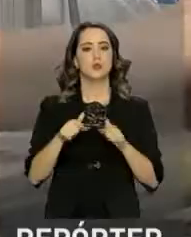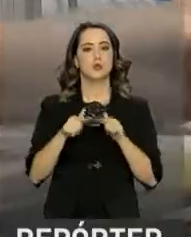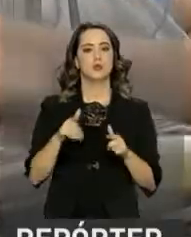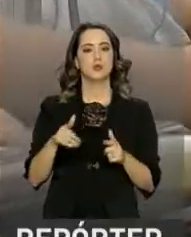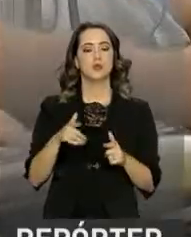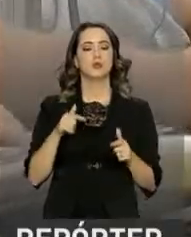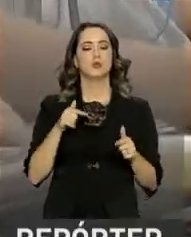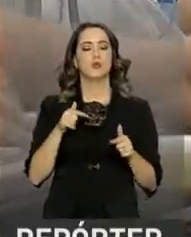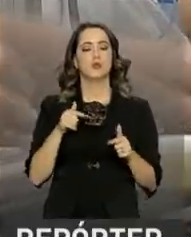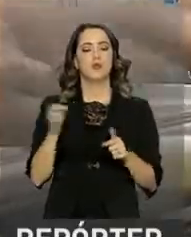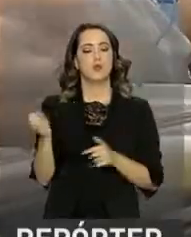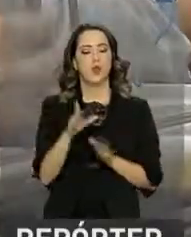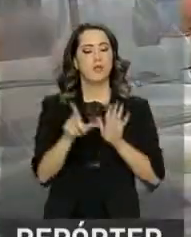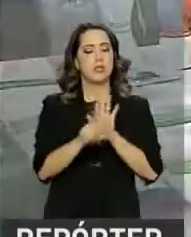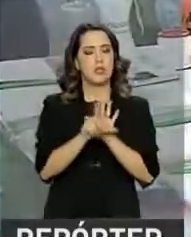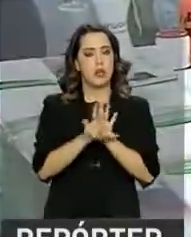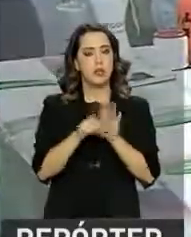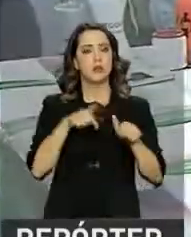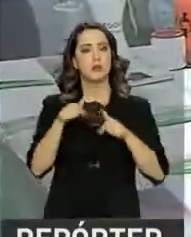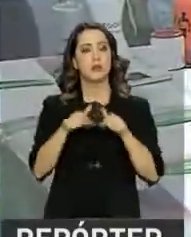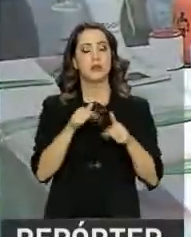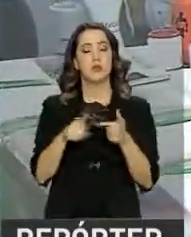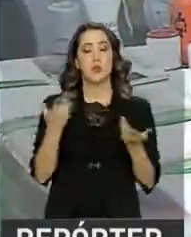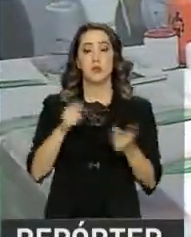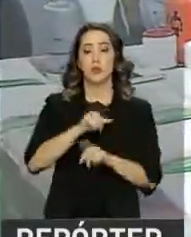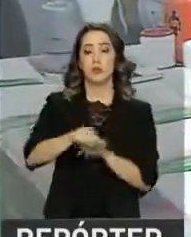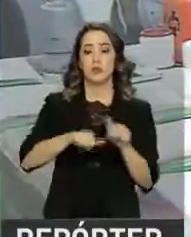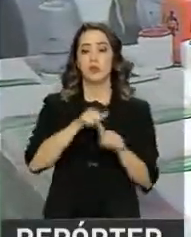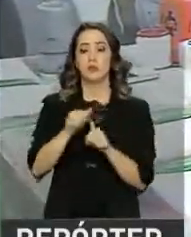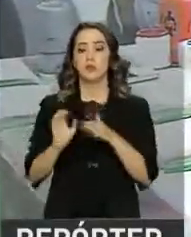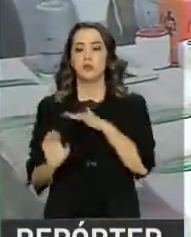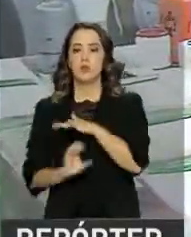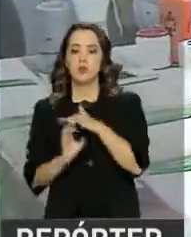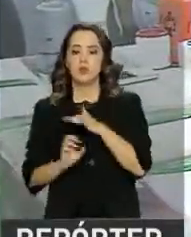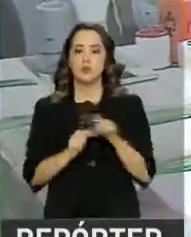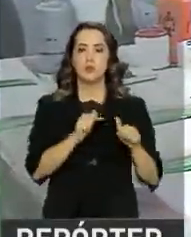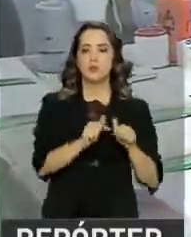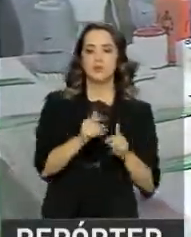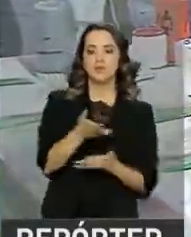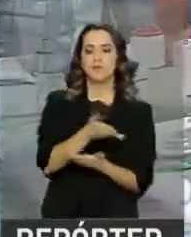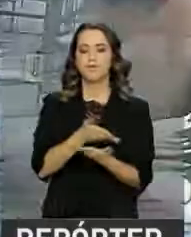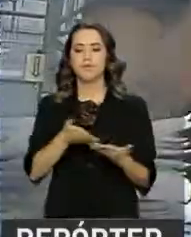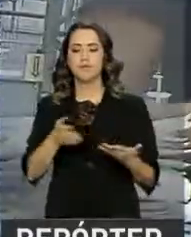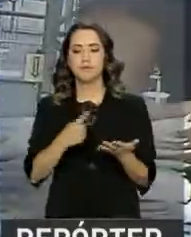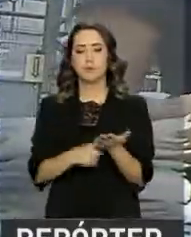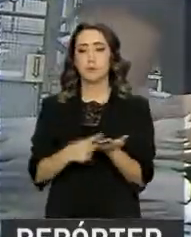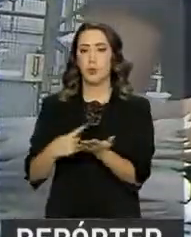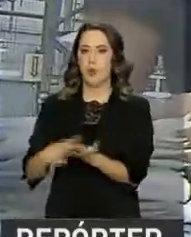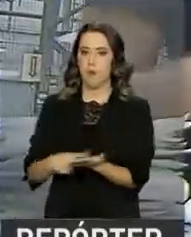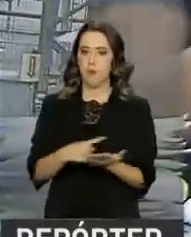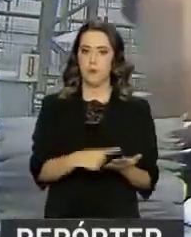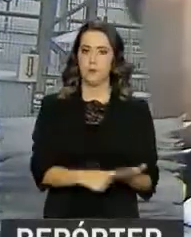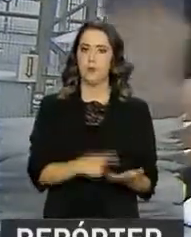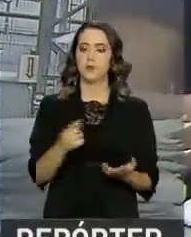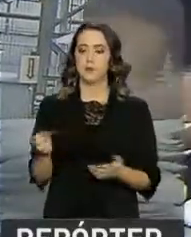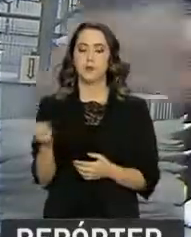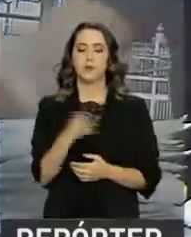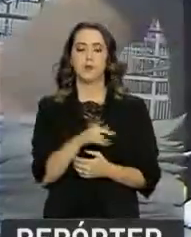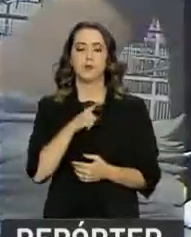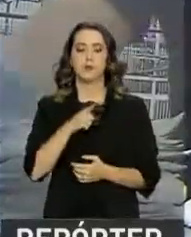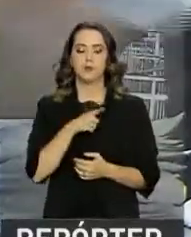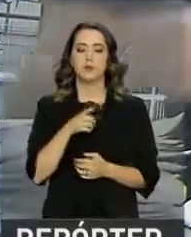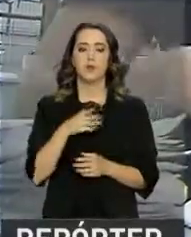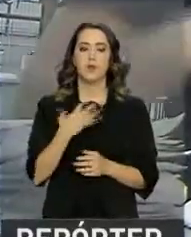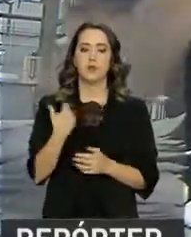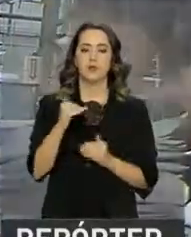leis trabalhistas, que transformou o modo como empregados e empregadores se relacionam. Entre as inovações está